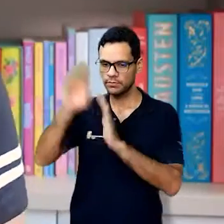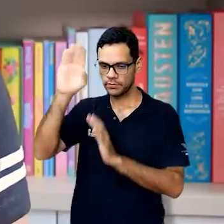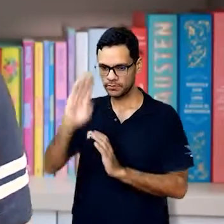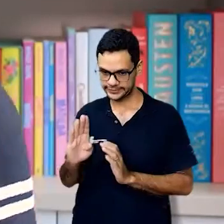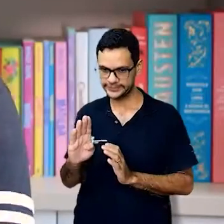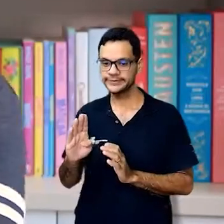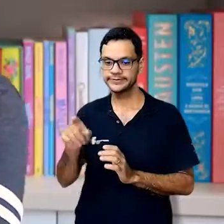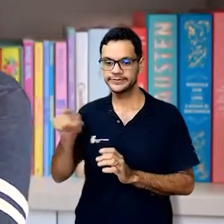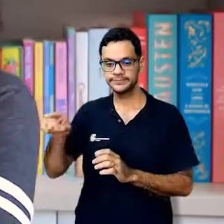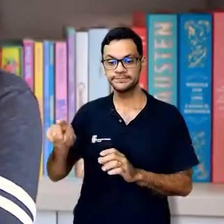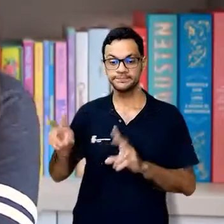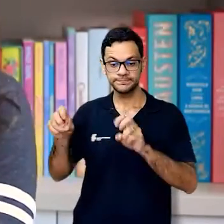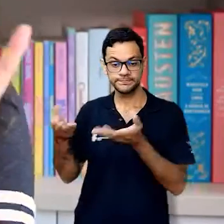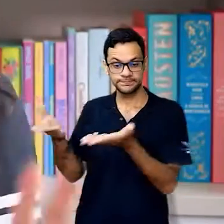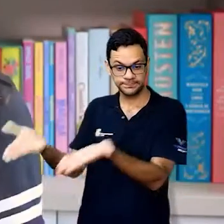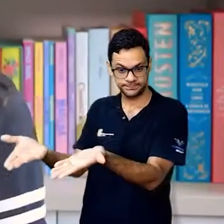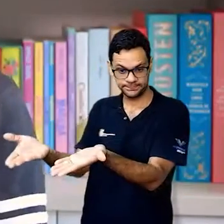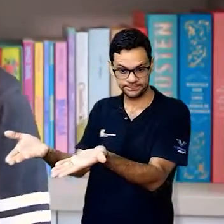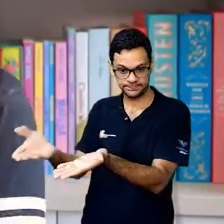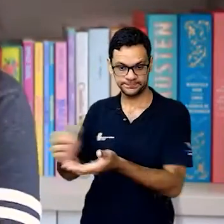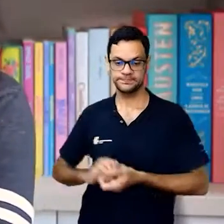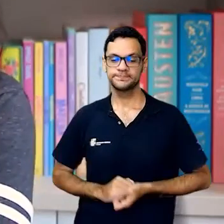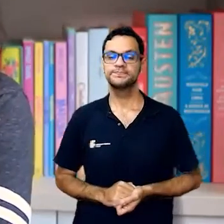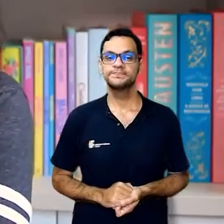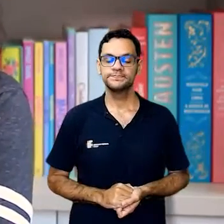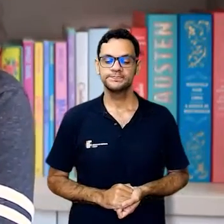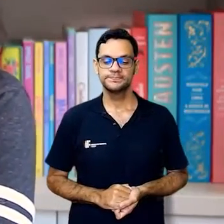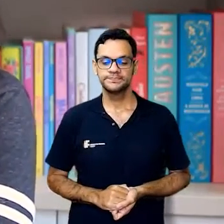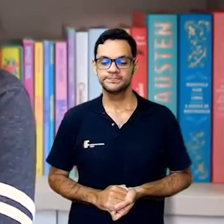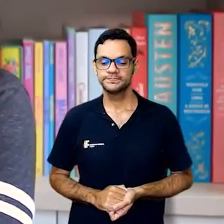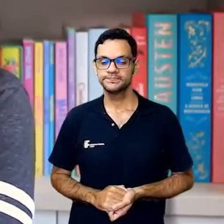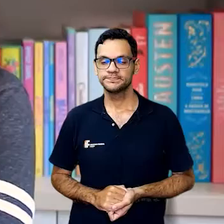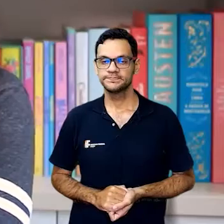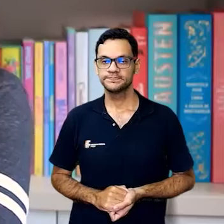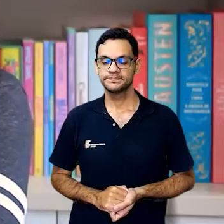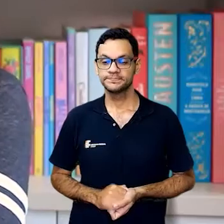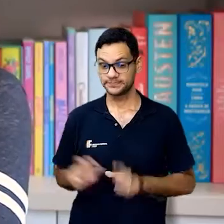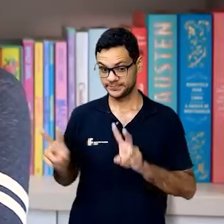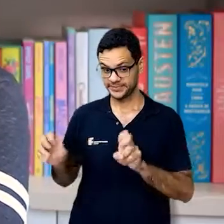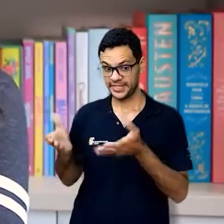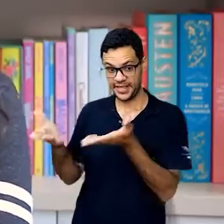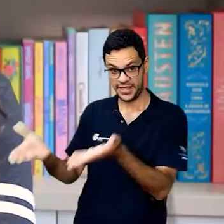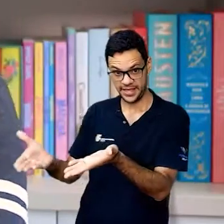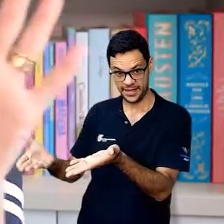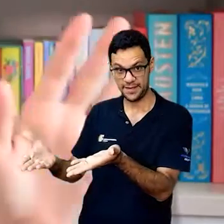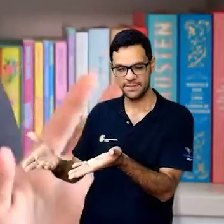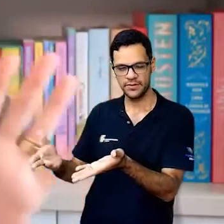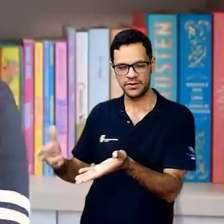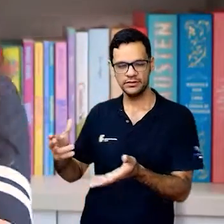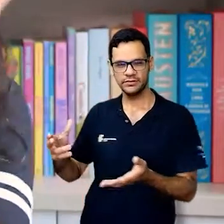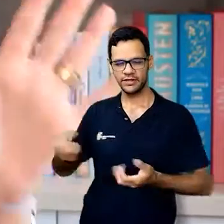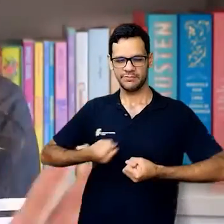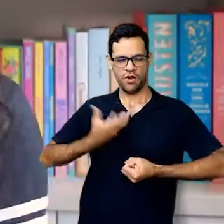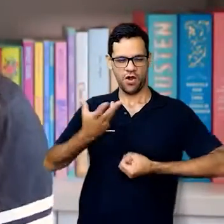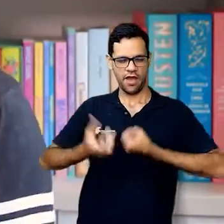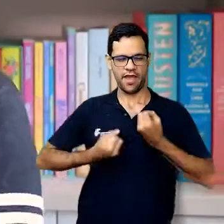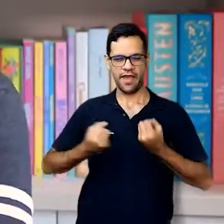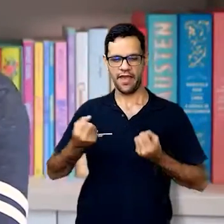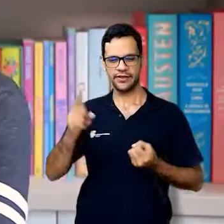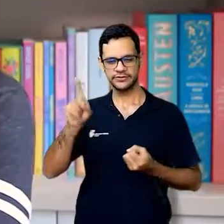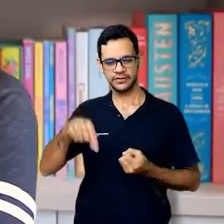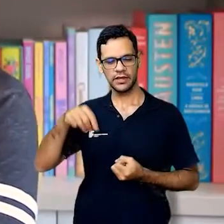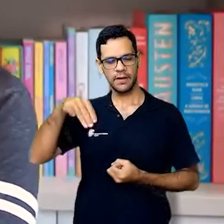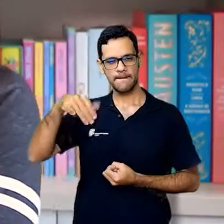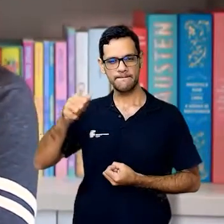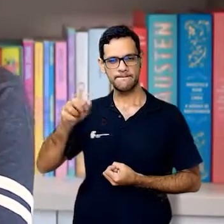e nacional também, então eu quis trazer aqui pra essa categoria. Esse é o Eu Receberia as Piores Notícias dos Seus Lindos Lábios, já tem esse título aí bem